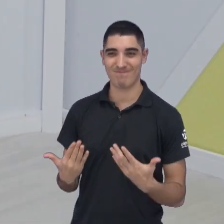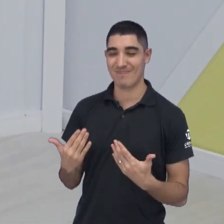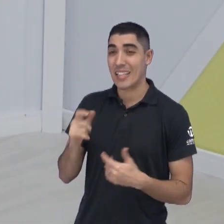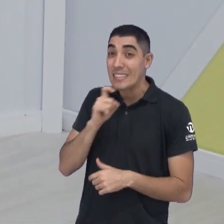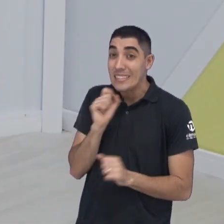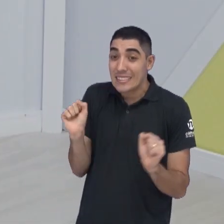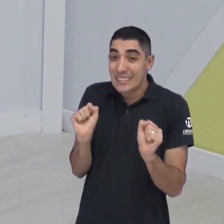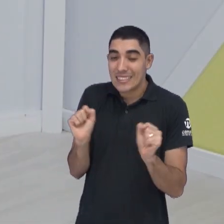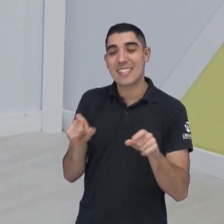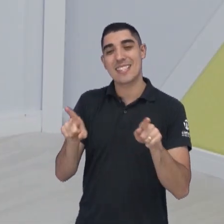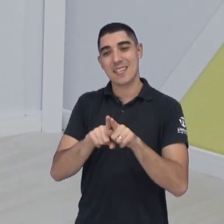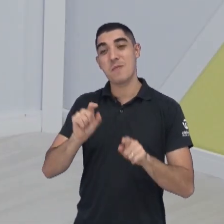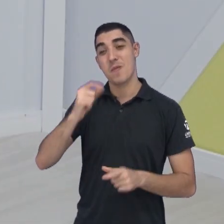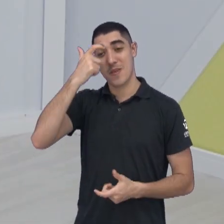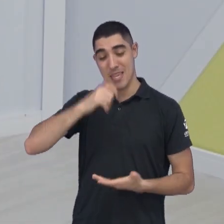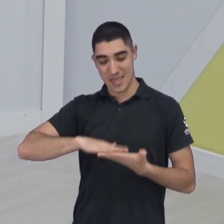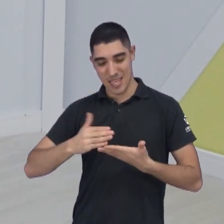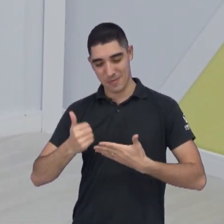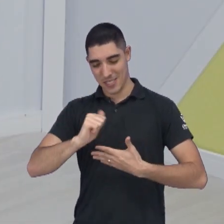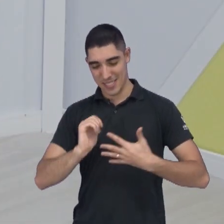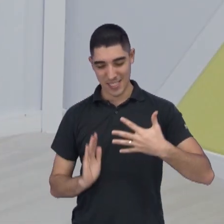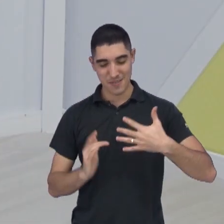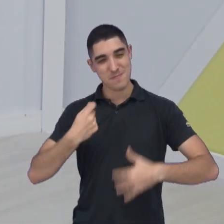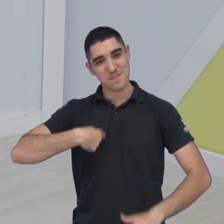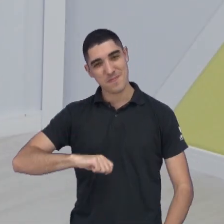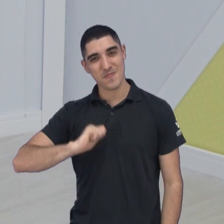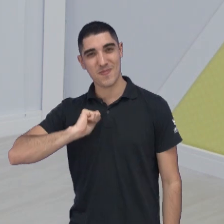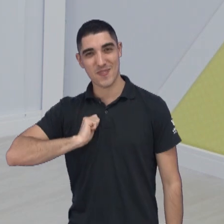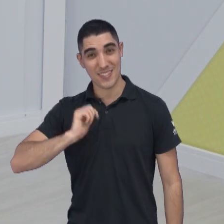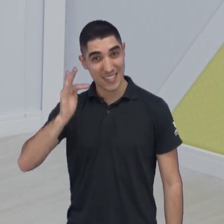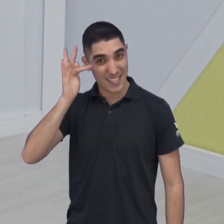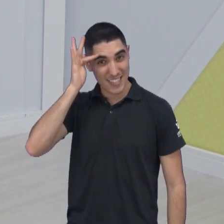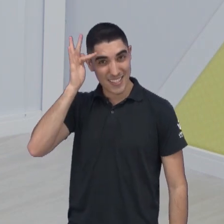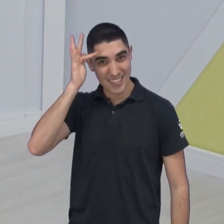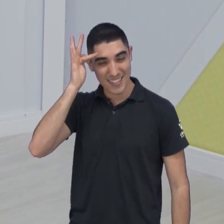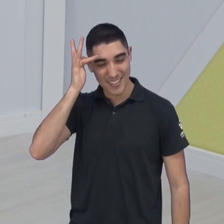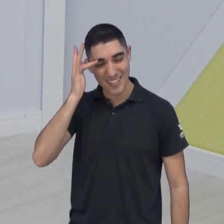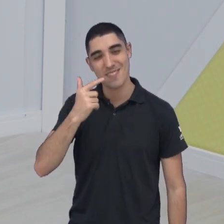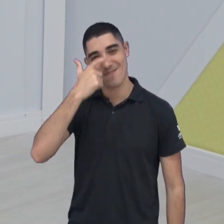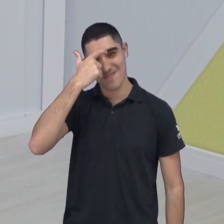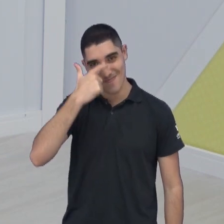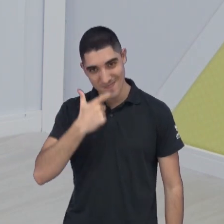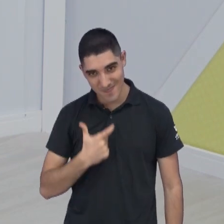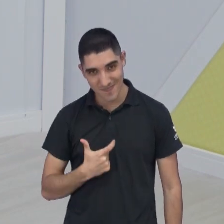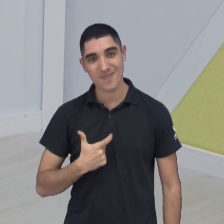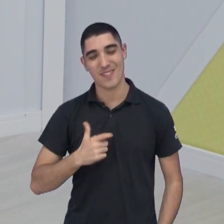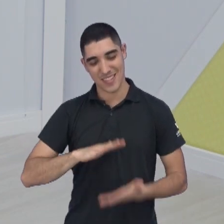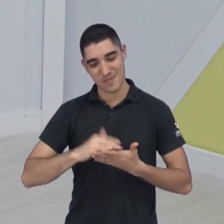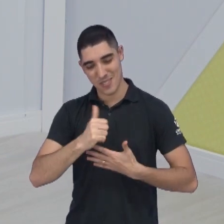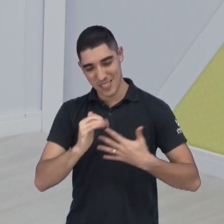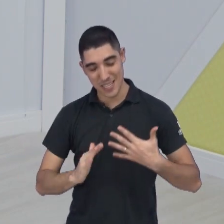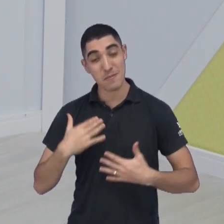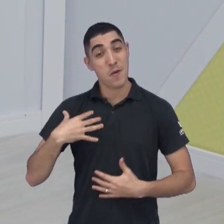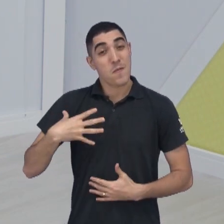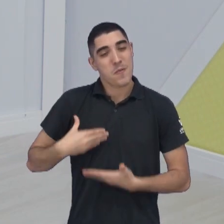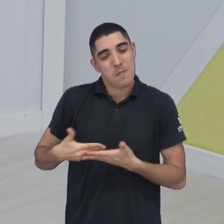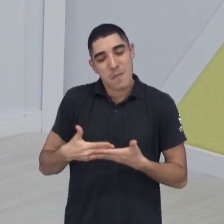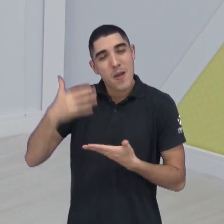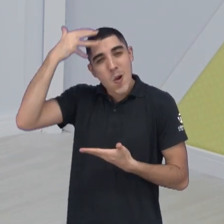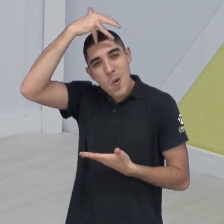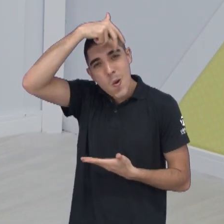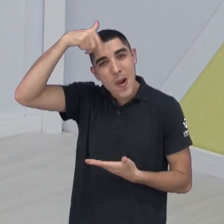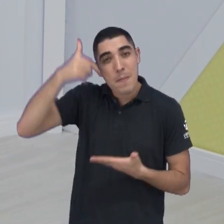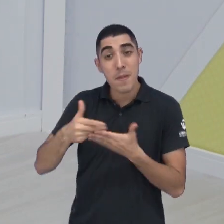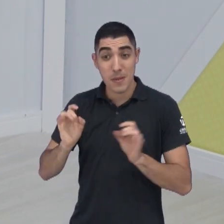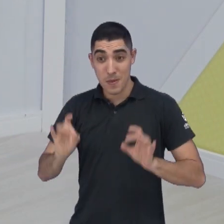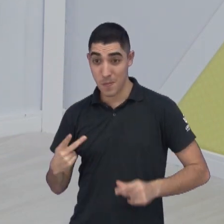que beleza! E aqui com a gente também o nosso intérprete de Libras, o nosso querido Luiz Fernando, o papai do Lourenço que é o